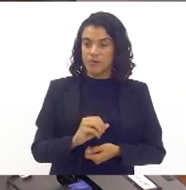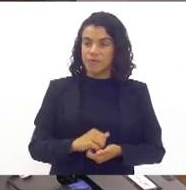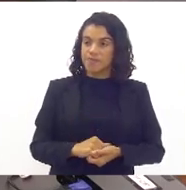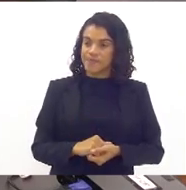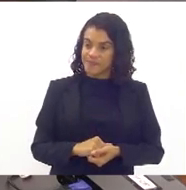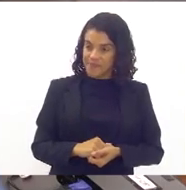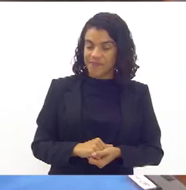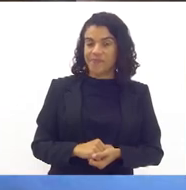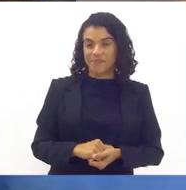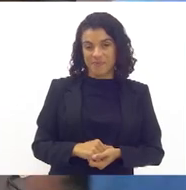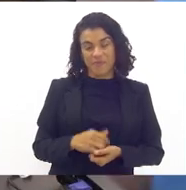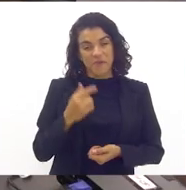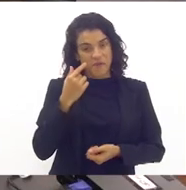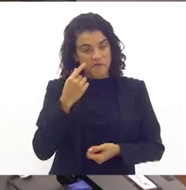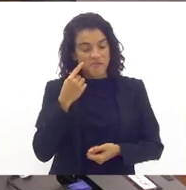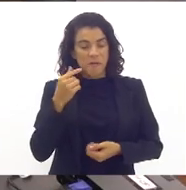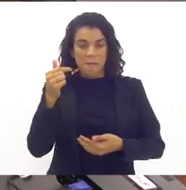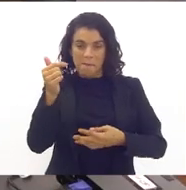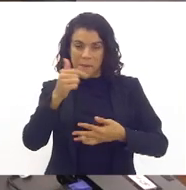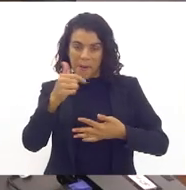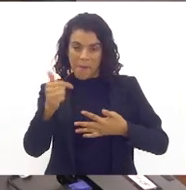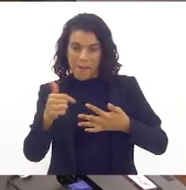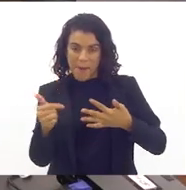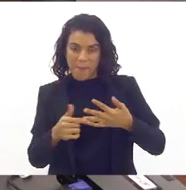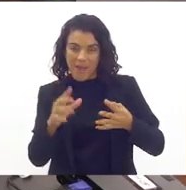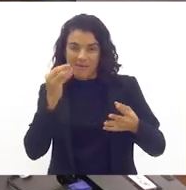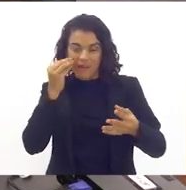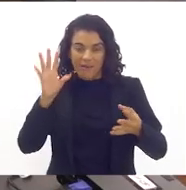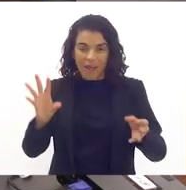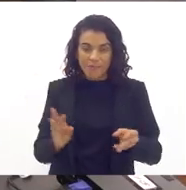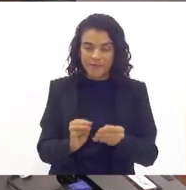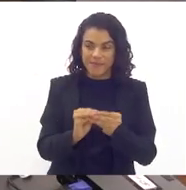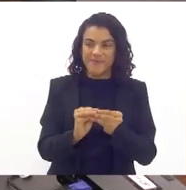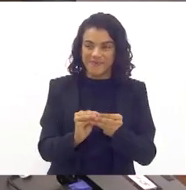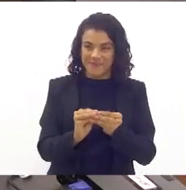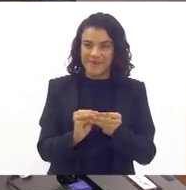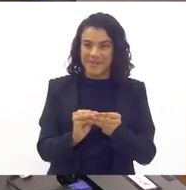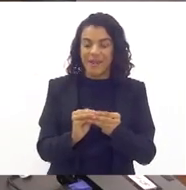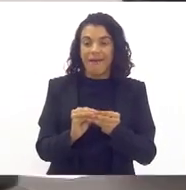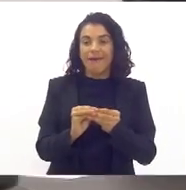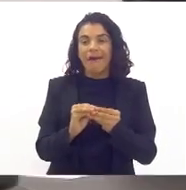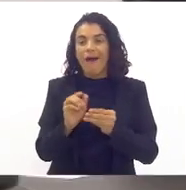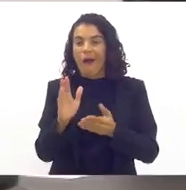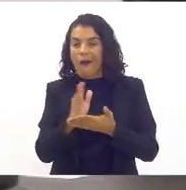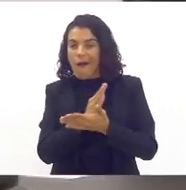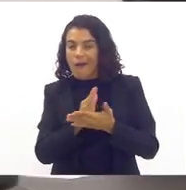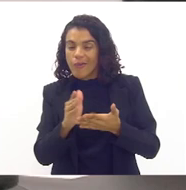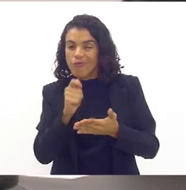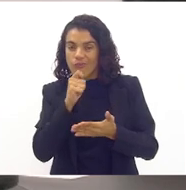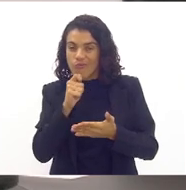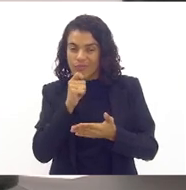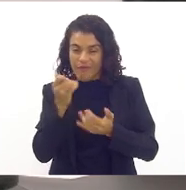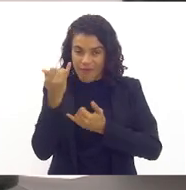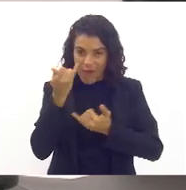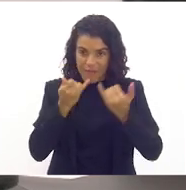Vamos lá, são vários pontos aqui, vamos tentar sintetizar aqueles que a gente não tiver a informação aqui no momento, eu